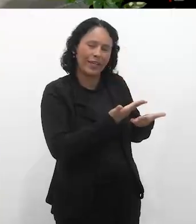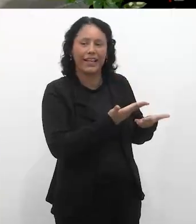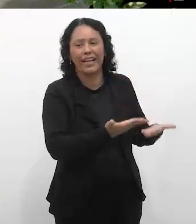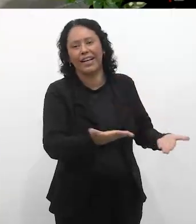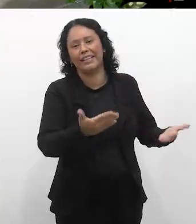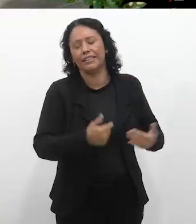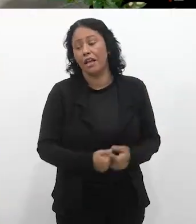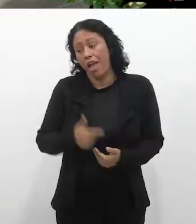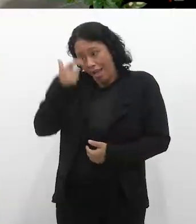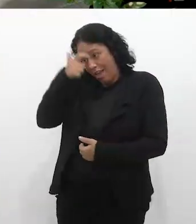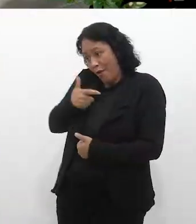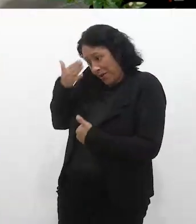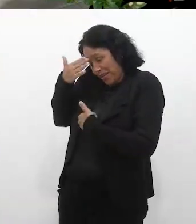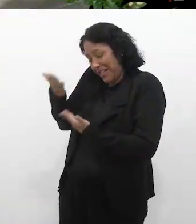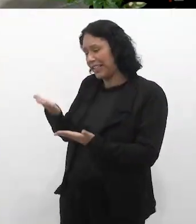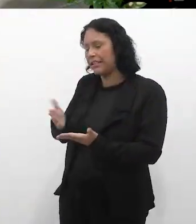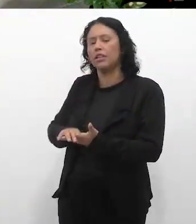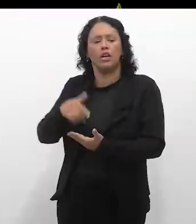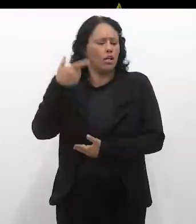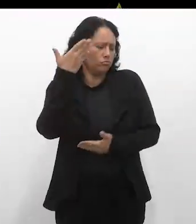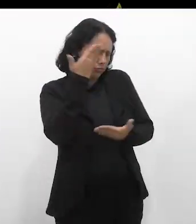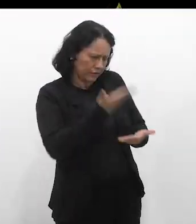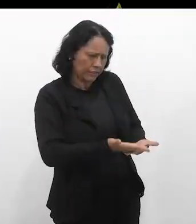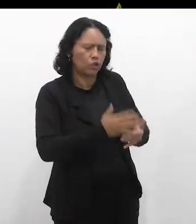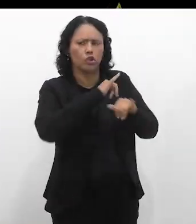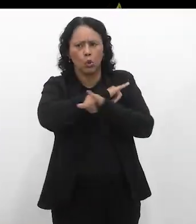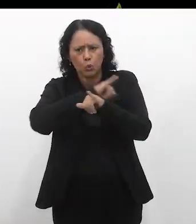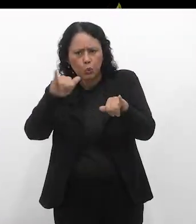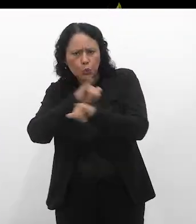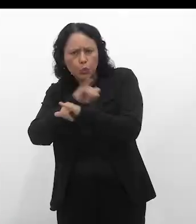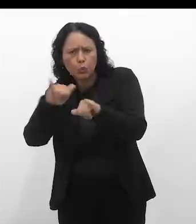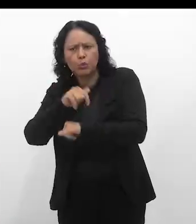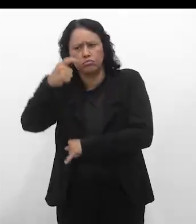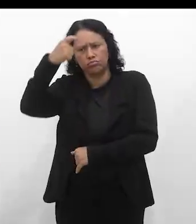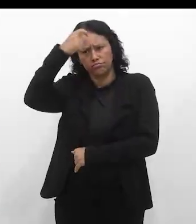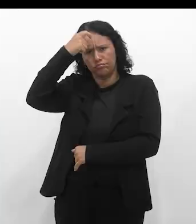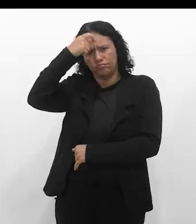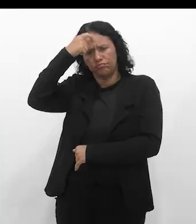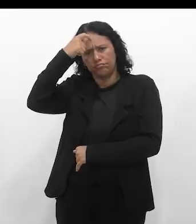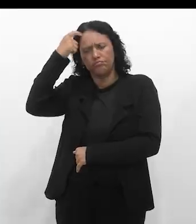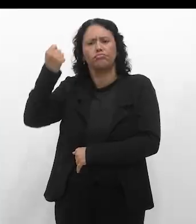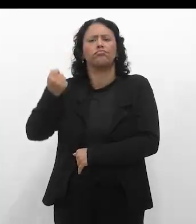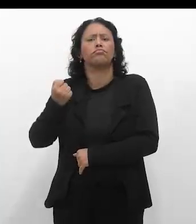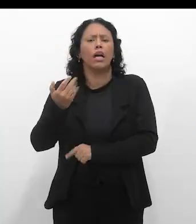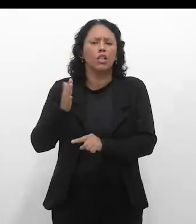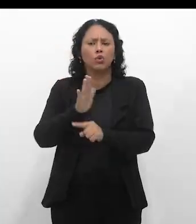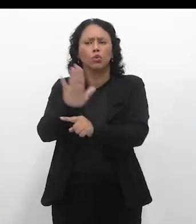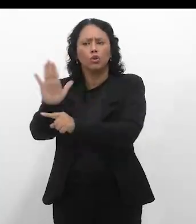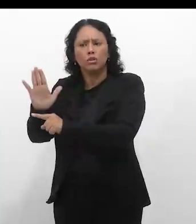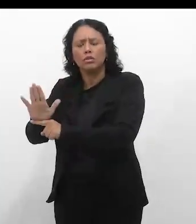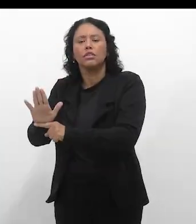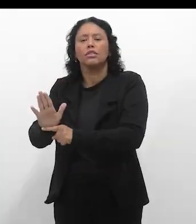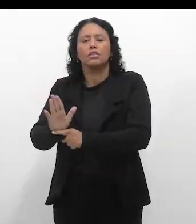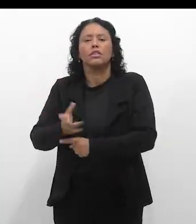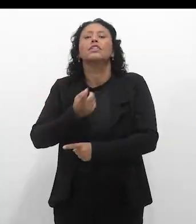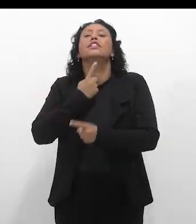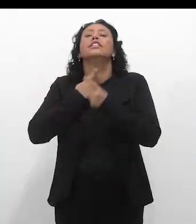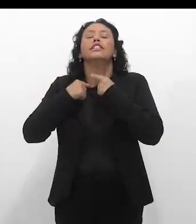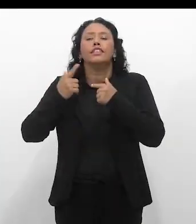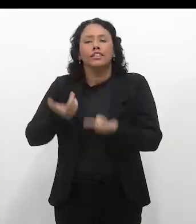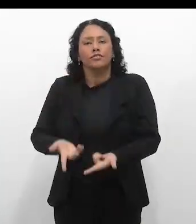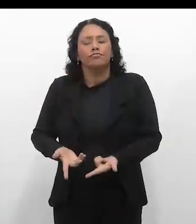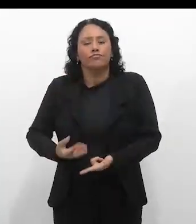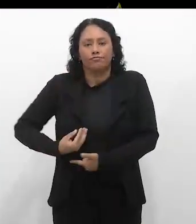Andréa. Mais uma vez, obrigada. Eu que agradeço. Que você continue conscientizando, informando e levando essa sua luz, essa sua vontade